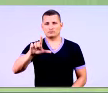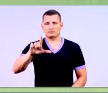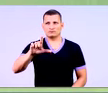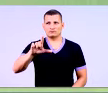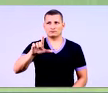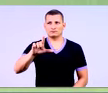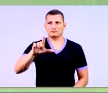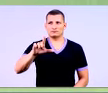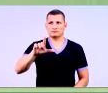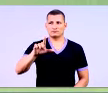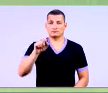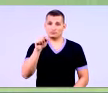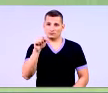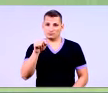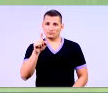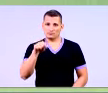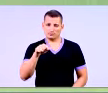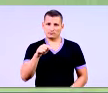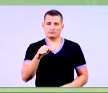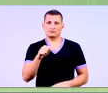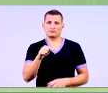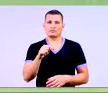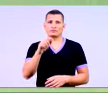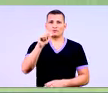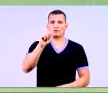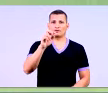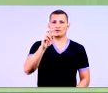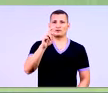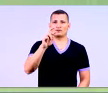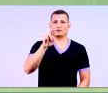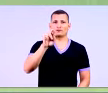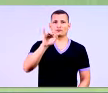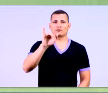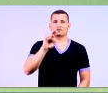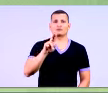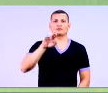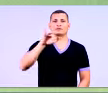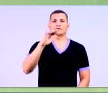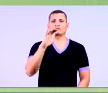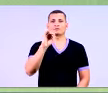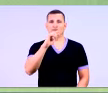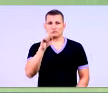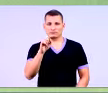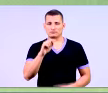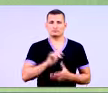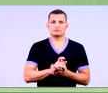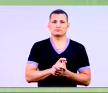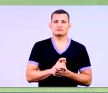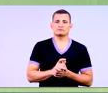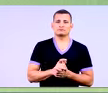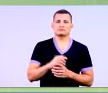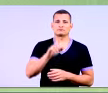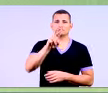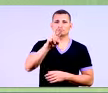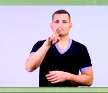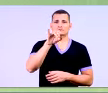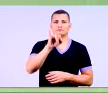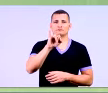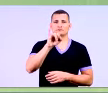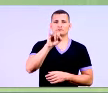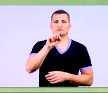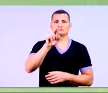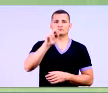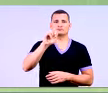isso aqui é um procedimento de atribuição o símbolo em visual g é o dois